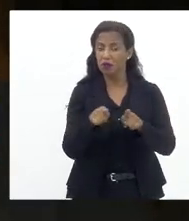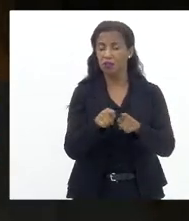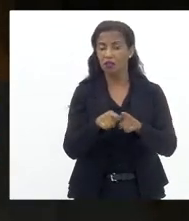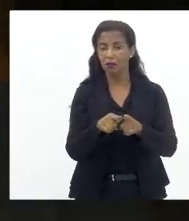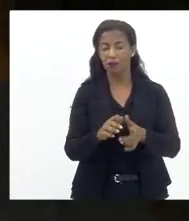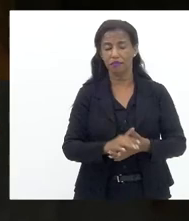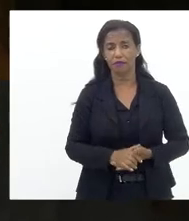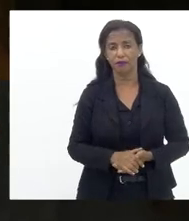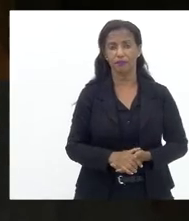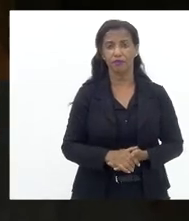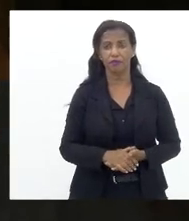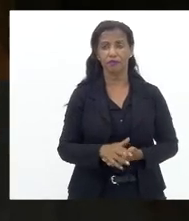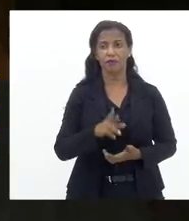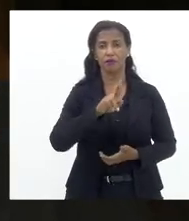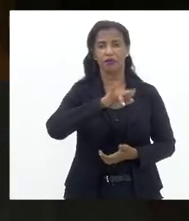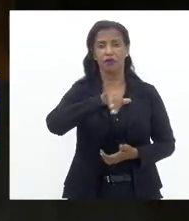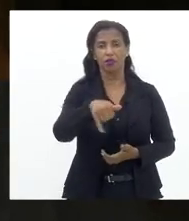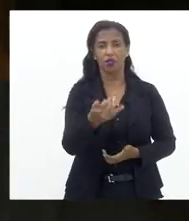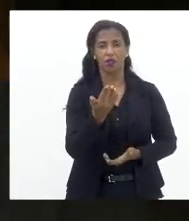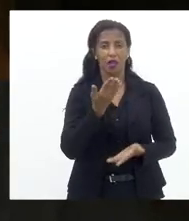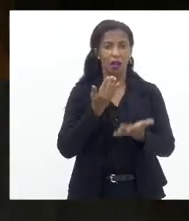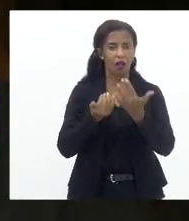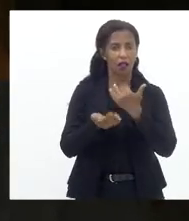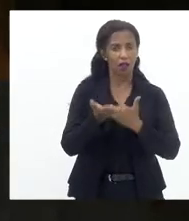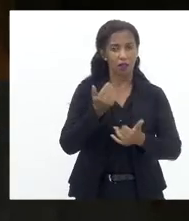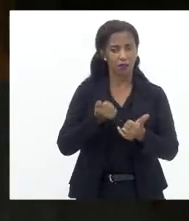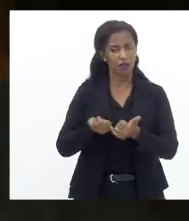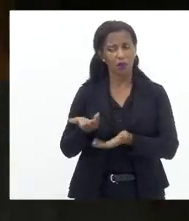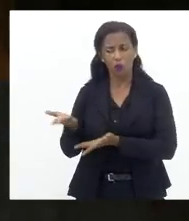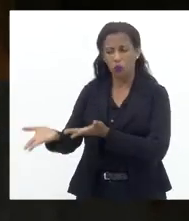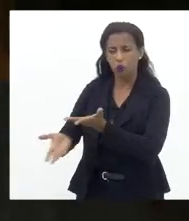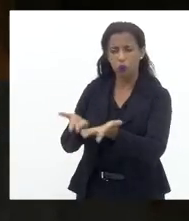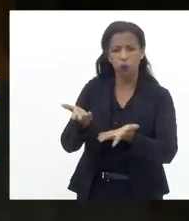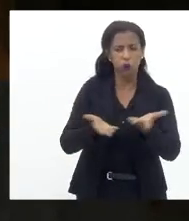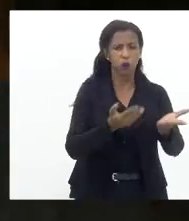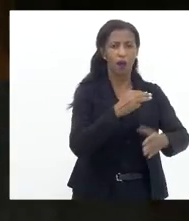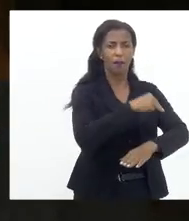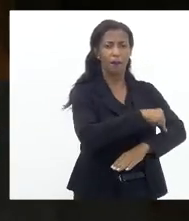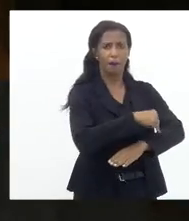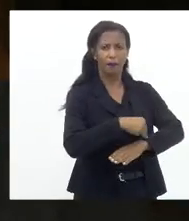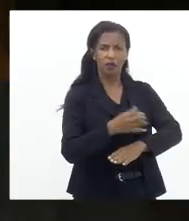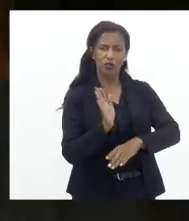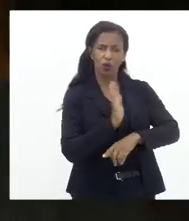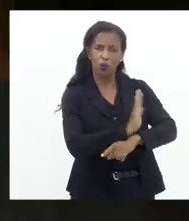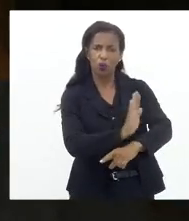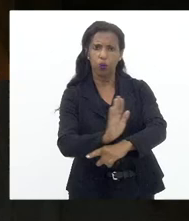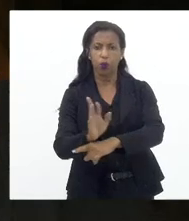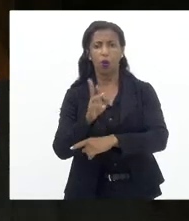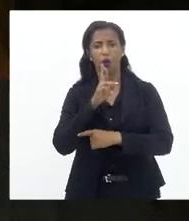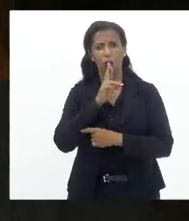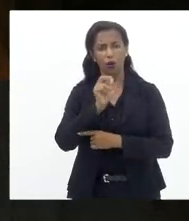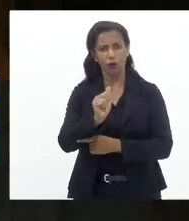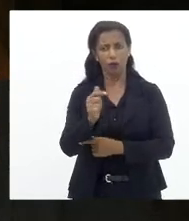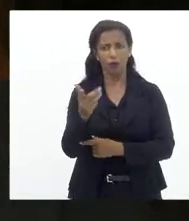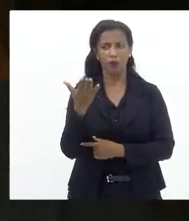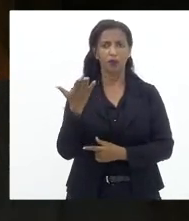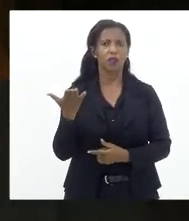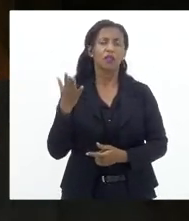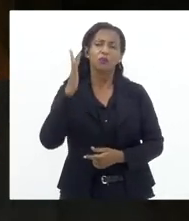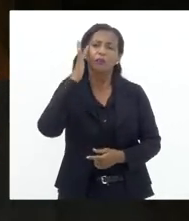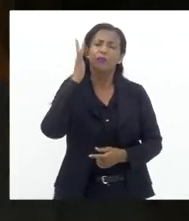senhora presidente do RJ alimenta que serviu o Município de Magé Deputado Rodrigo Amorim